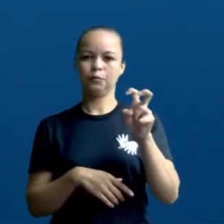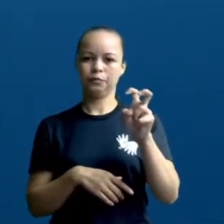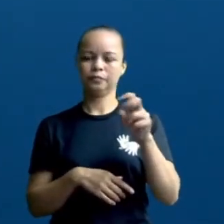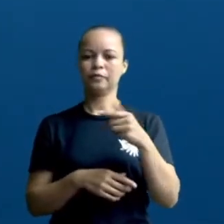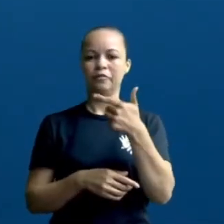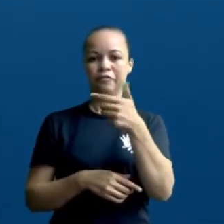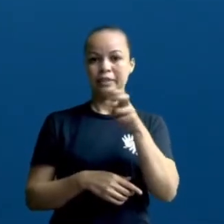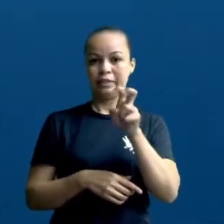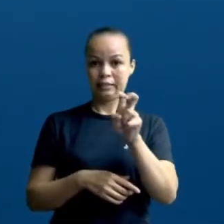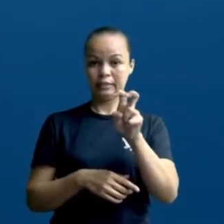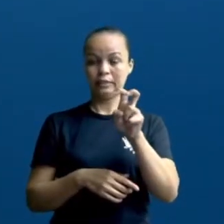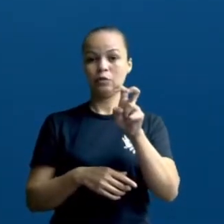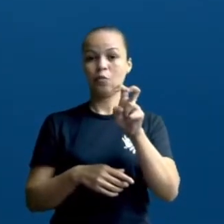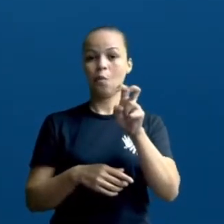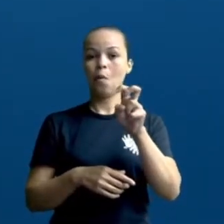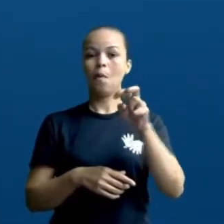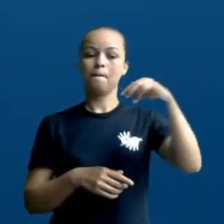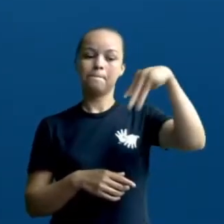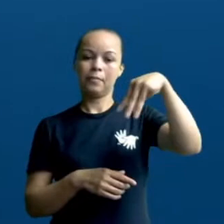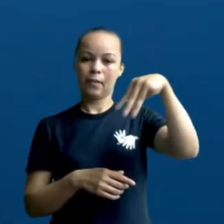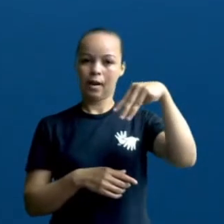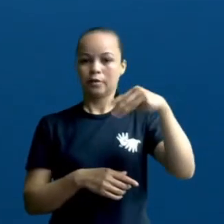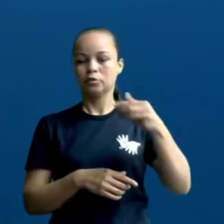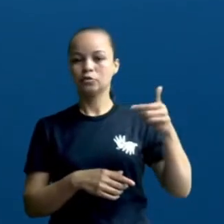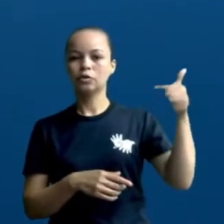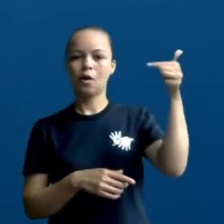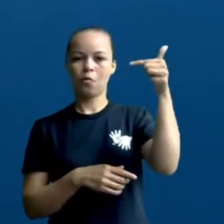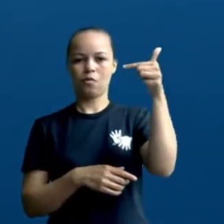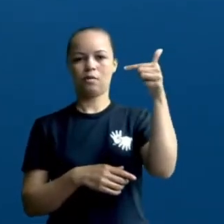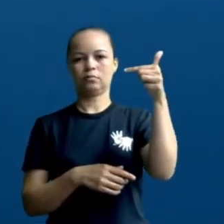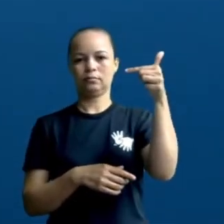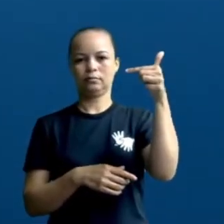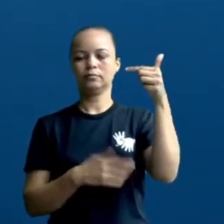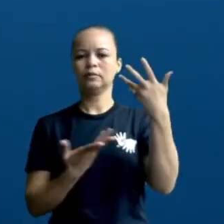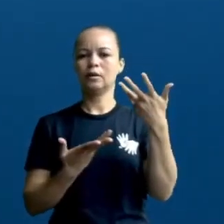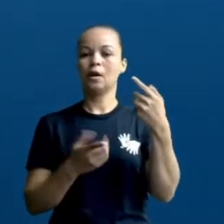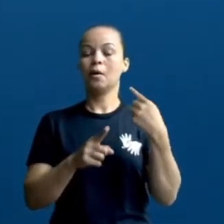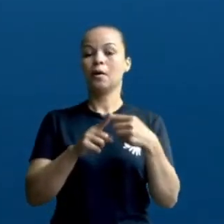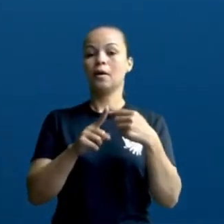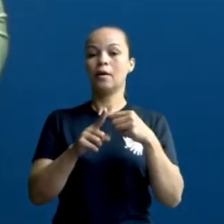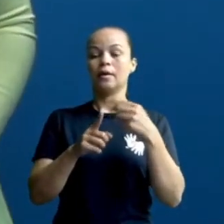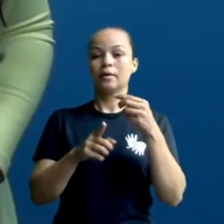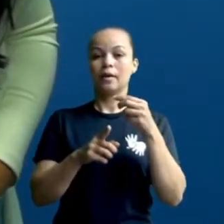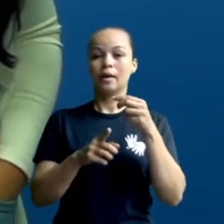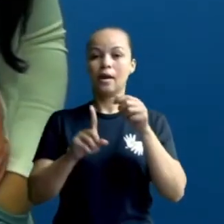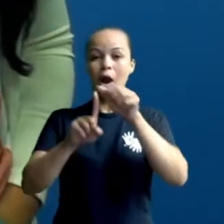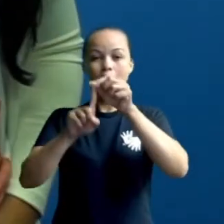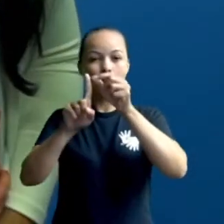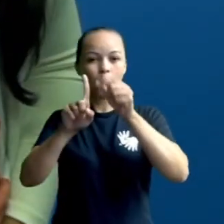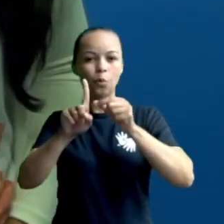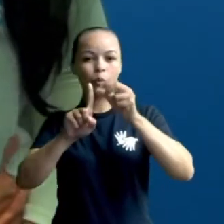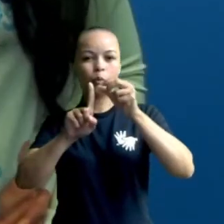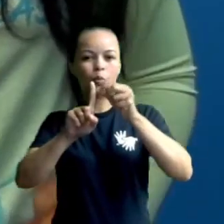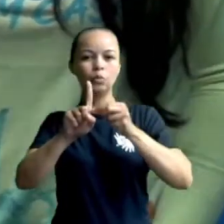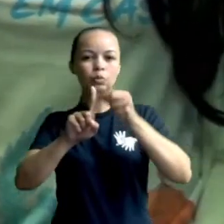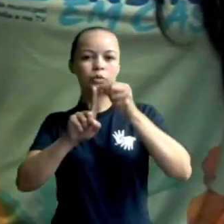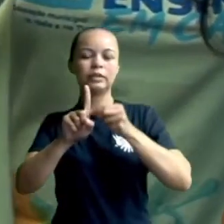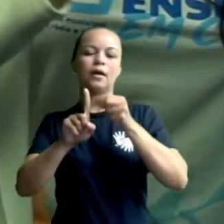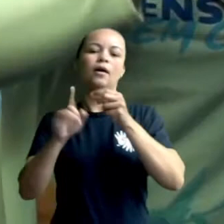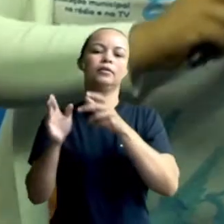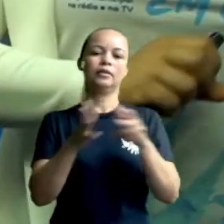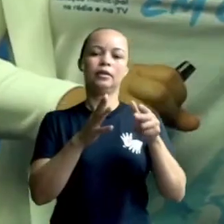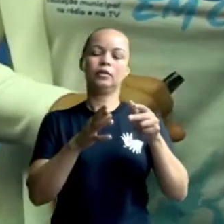25. 25 metros ao quadrado, porque a unidade que a professora está usando